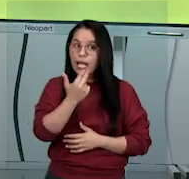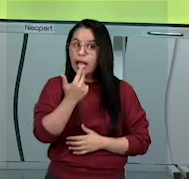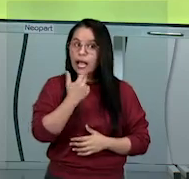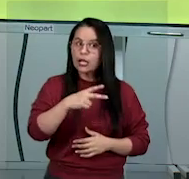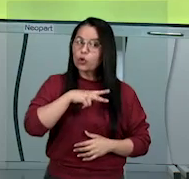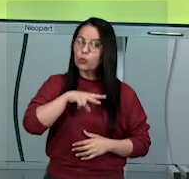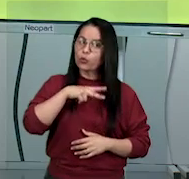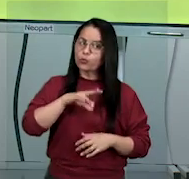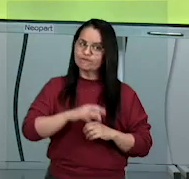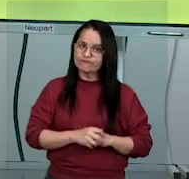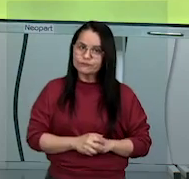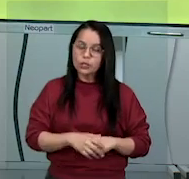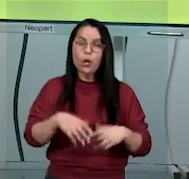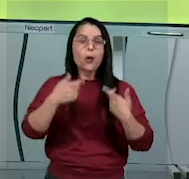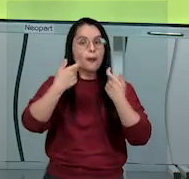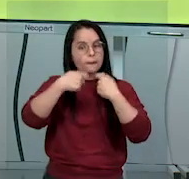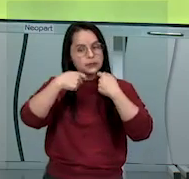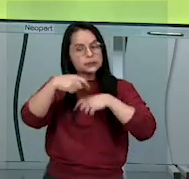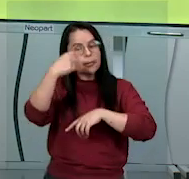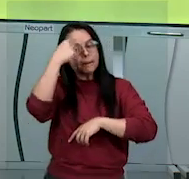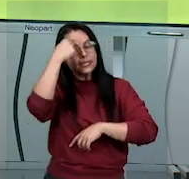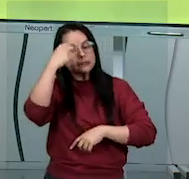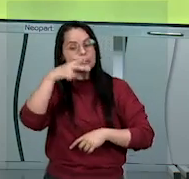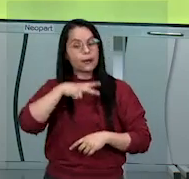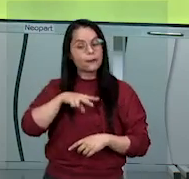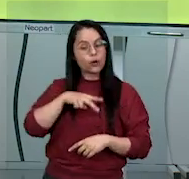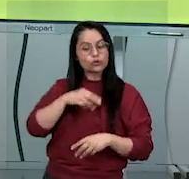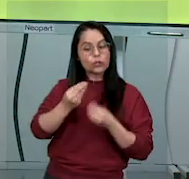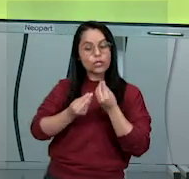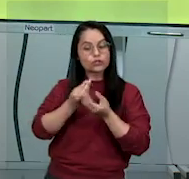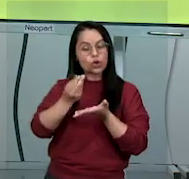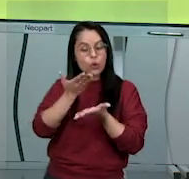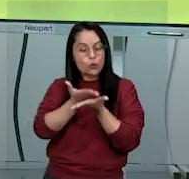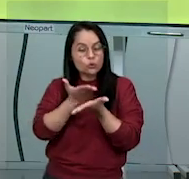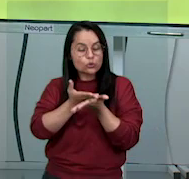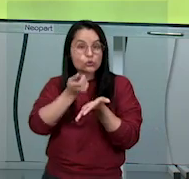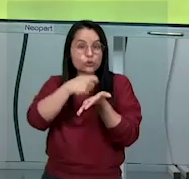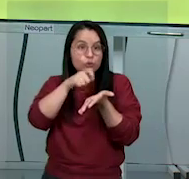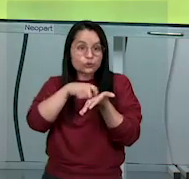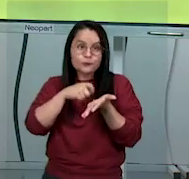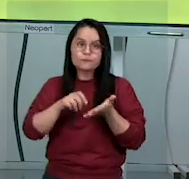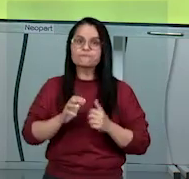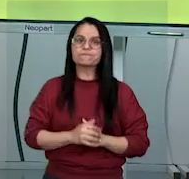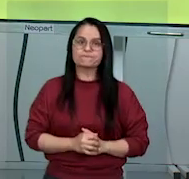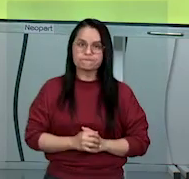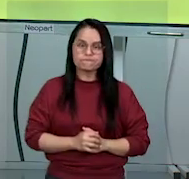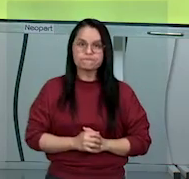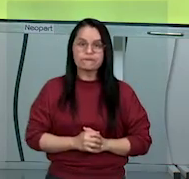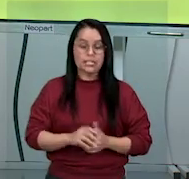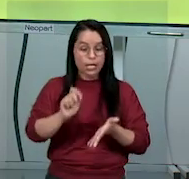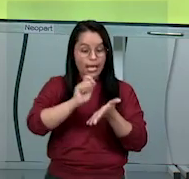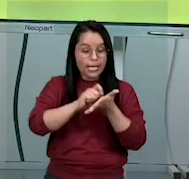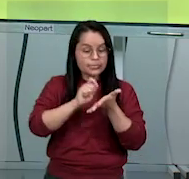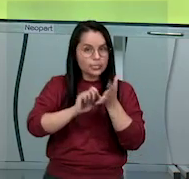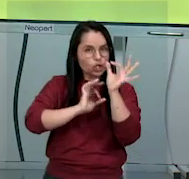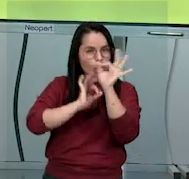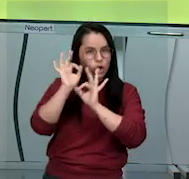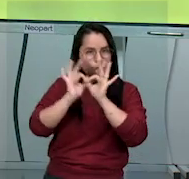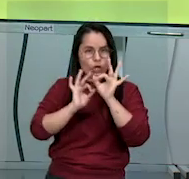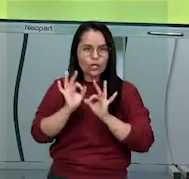gente sempre deve pensar na nossa língua para estudar a escrita. A escrita só organiza de uma maneira